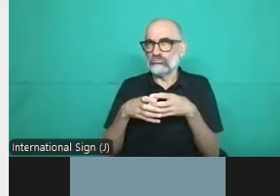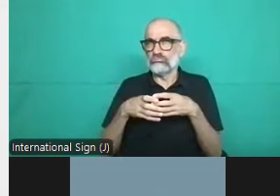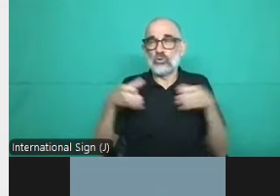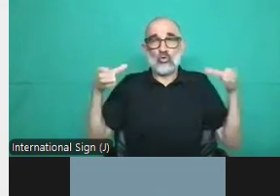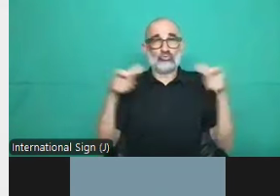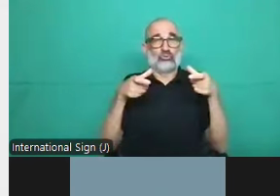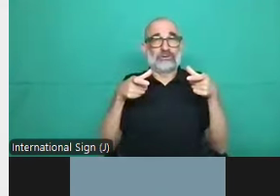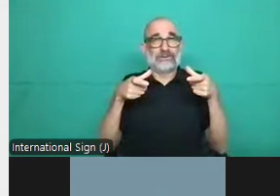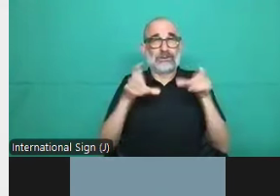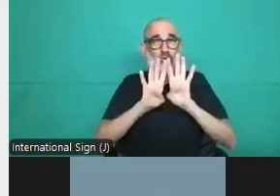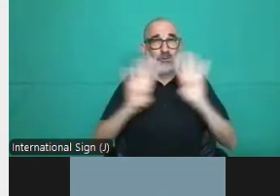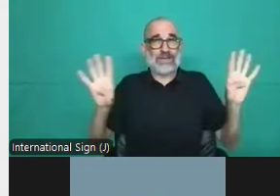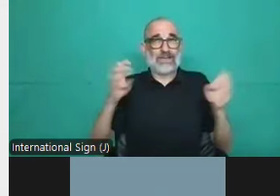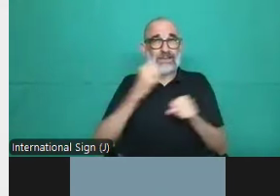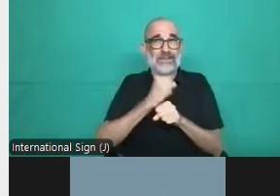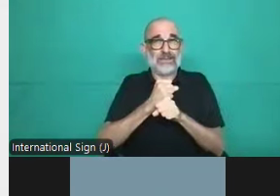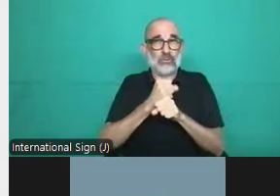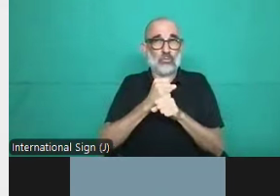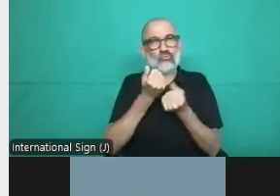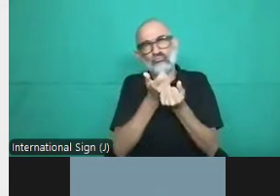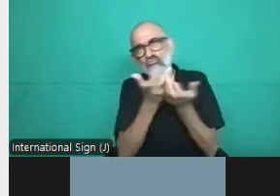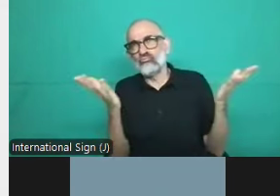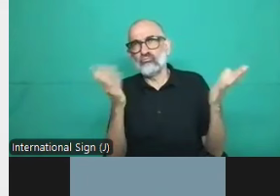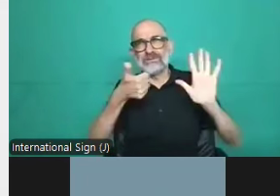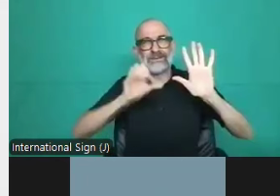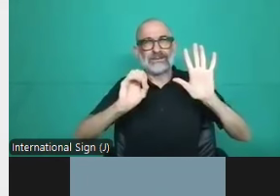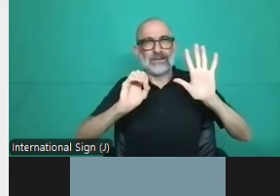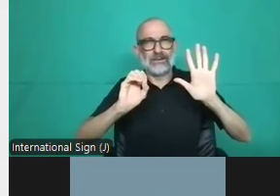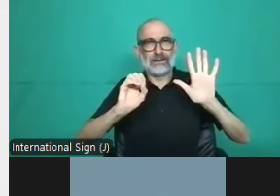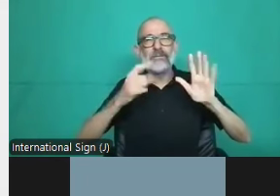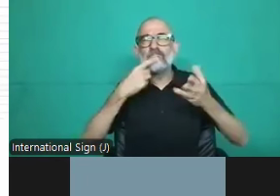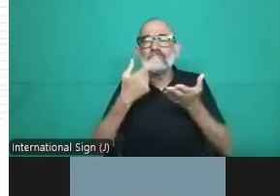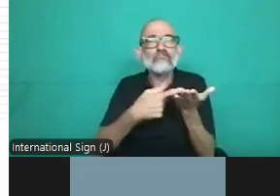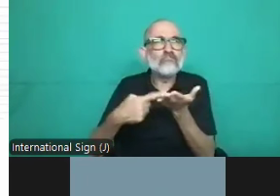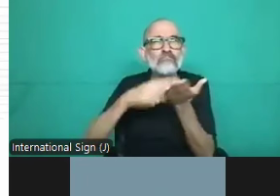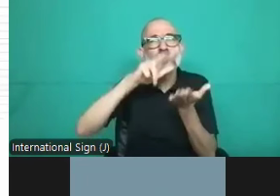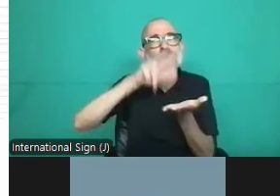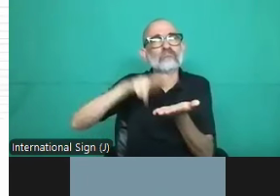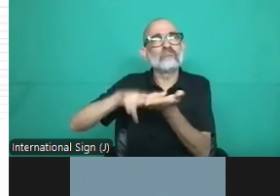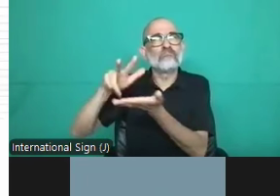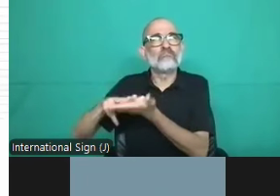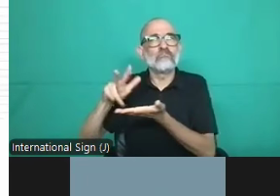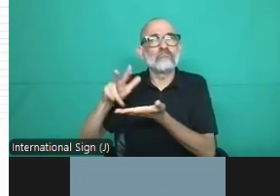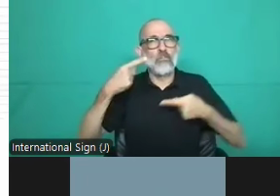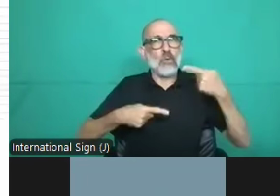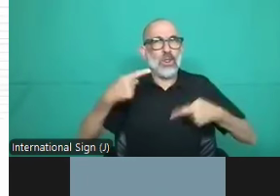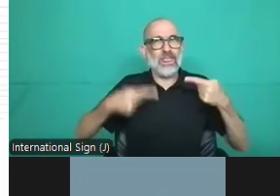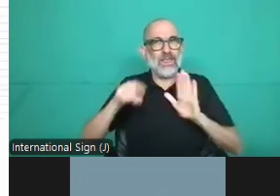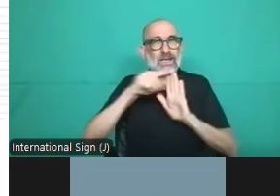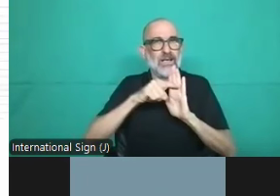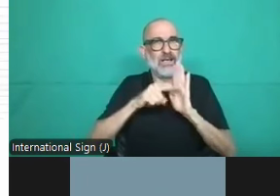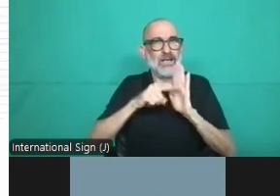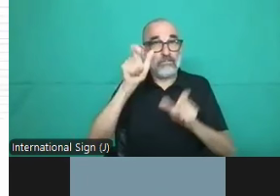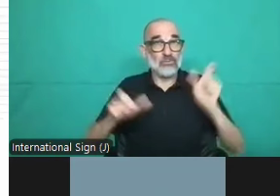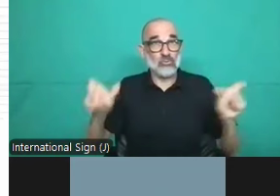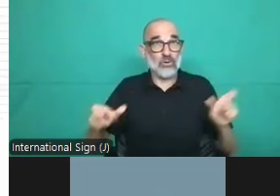fortaleciendo a los recursos humanos de 2030, salud para fortalecendo alcanzar sistemas de os salud recursos resilientes. humanos para Y en atingir esta política sistemas tenemos cinco resilientes. E líneas